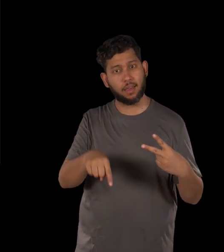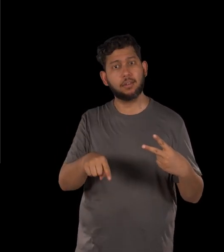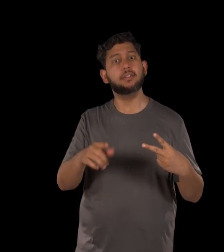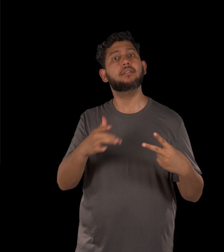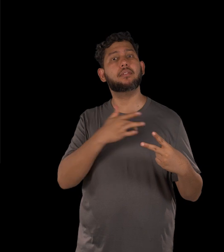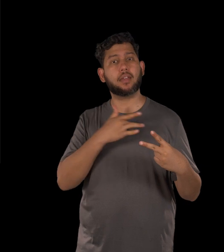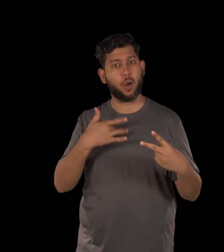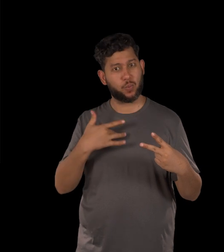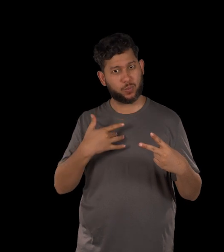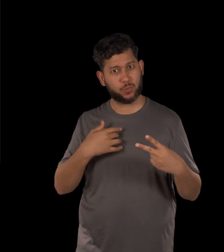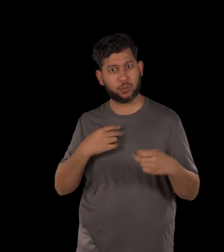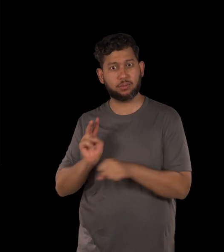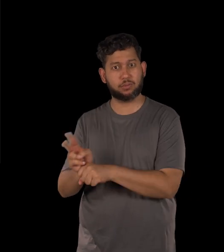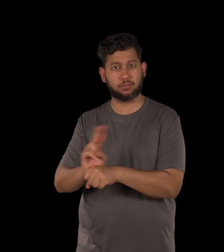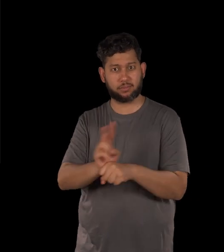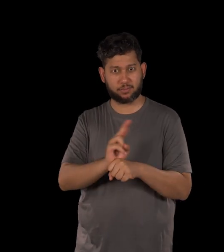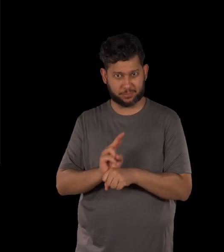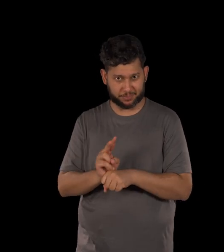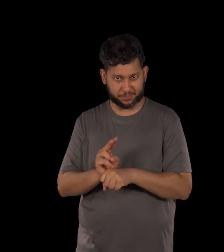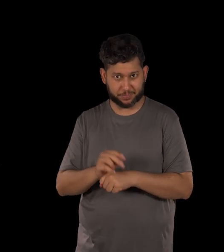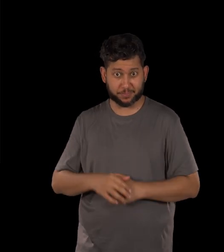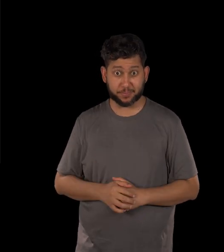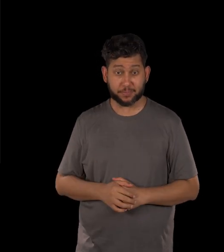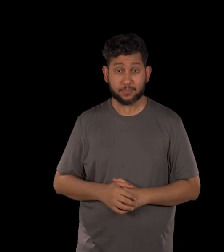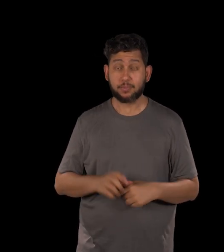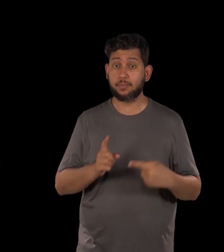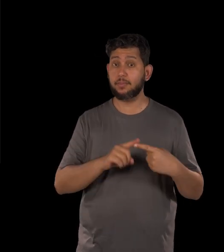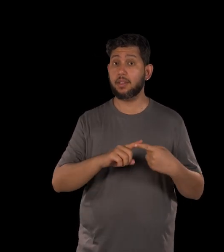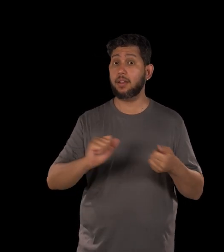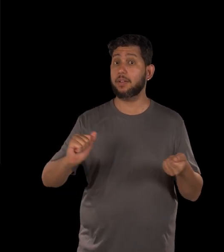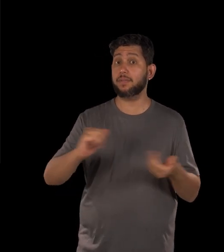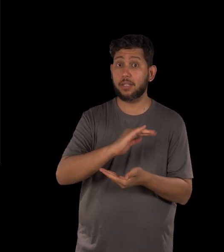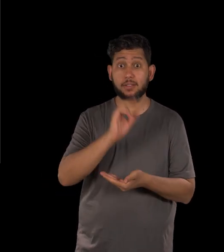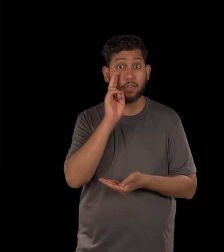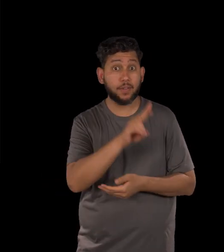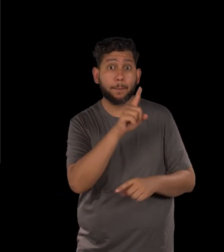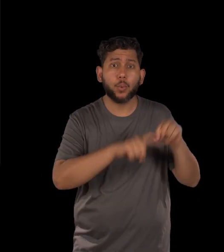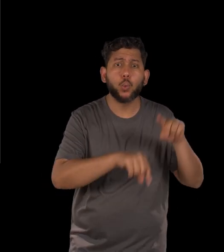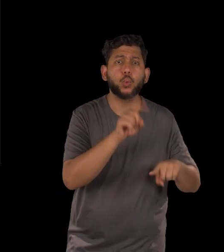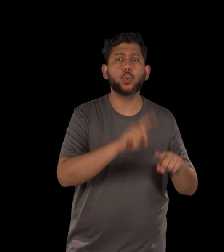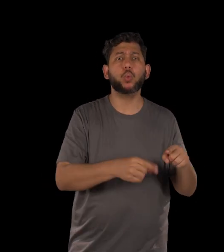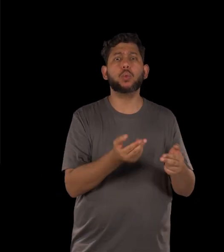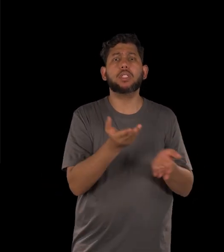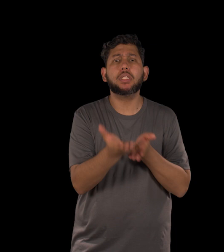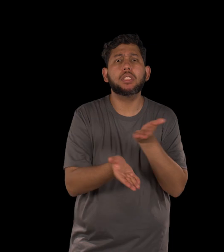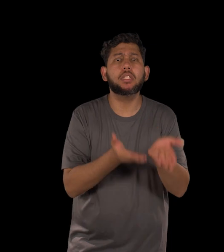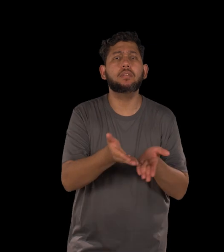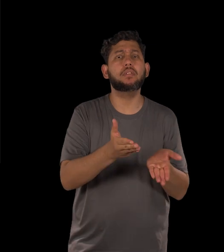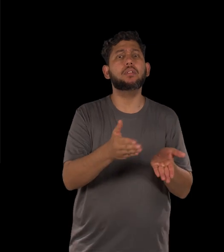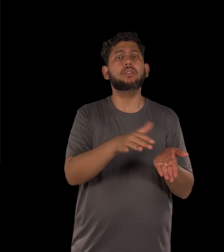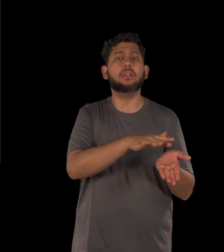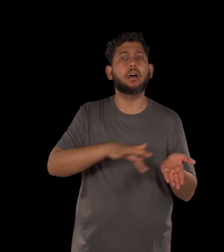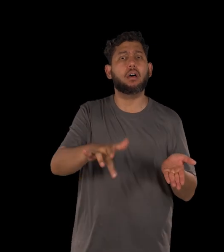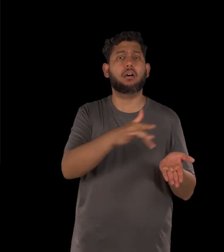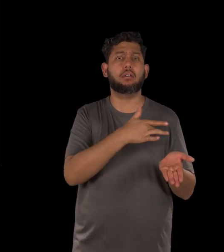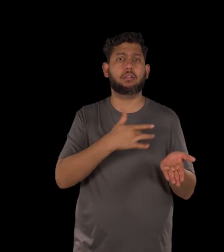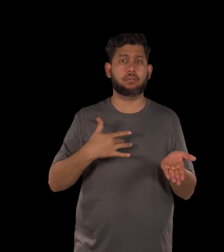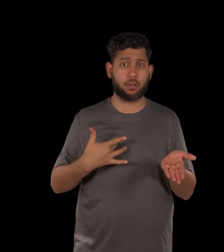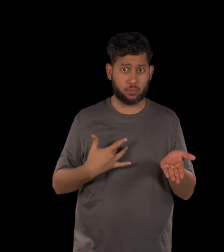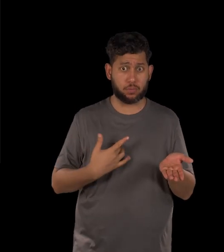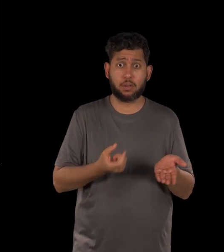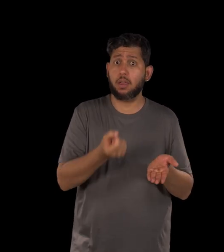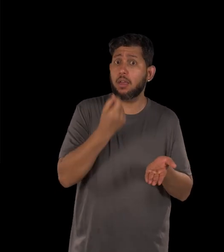ANS. A Anvisa faz o controle de produtos e serviços na área de vigilância sanitária, incluindo